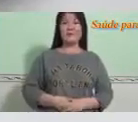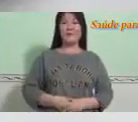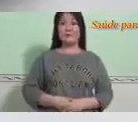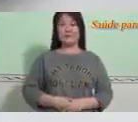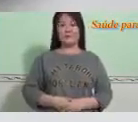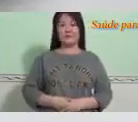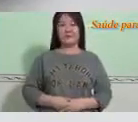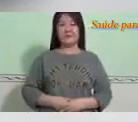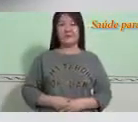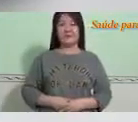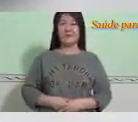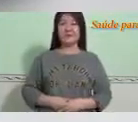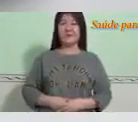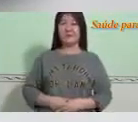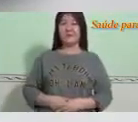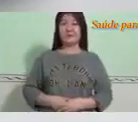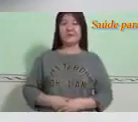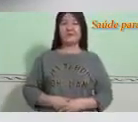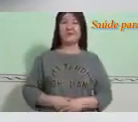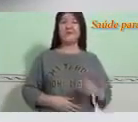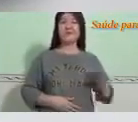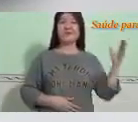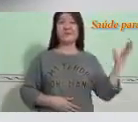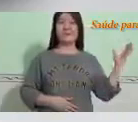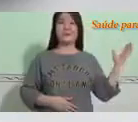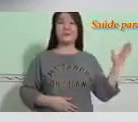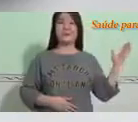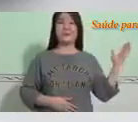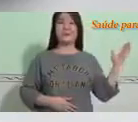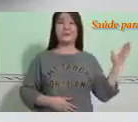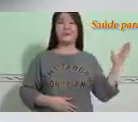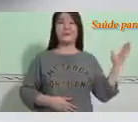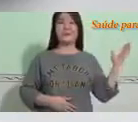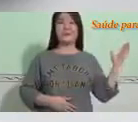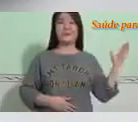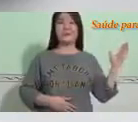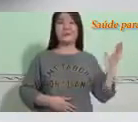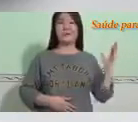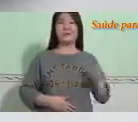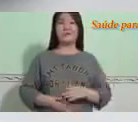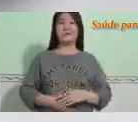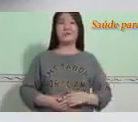abdominal e dor na laringe na faringite e